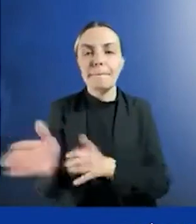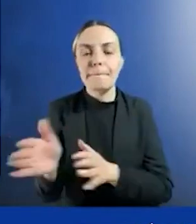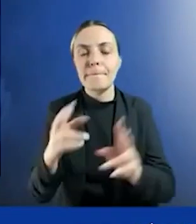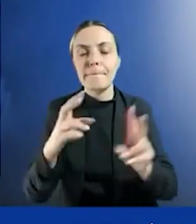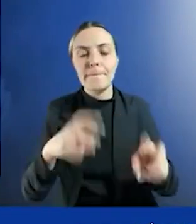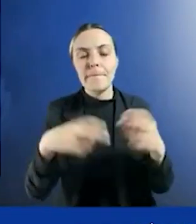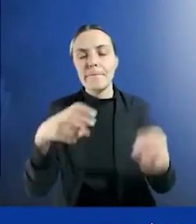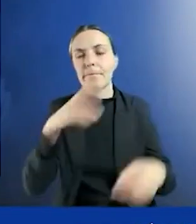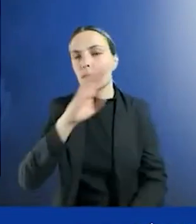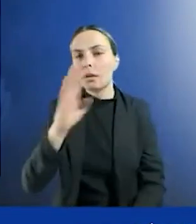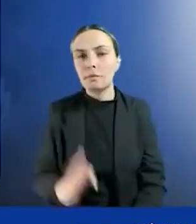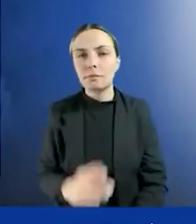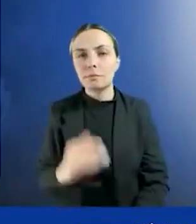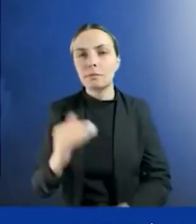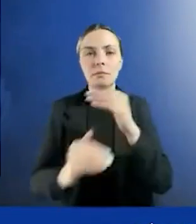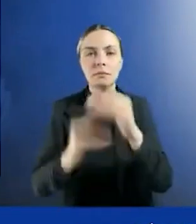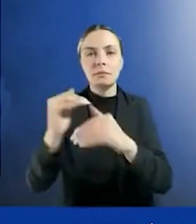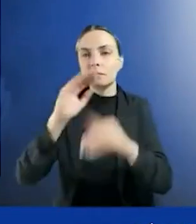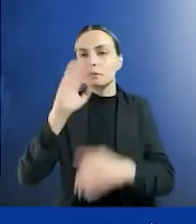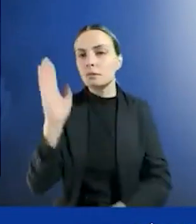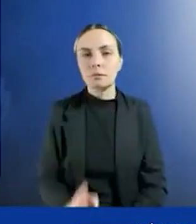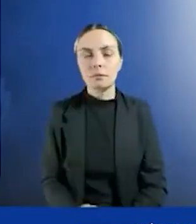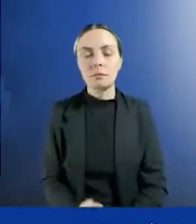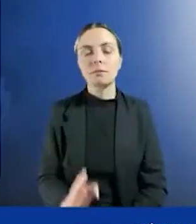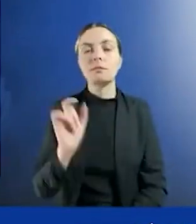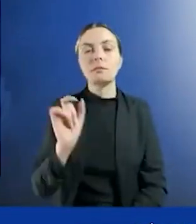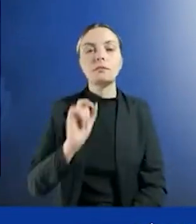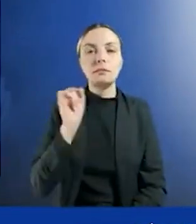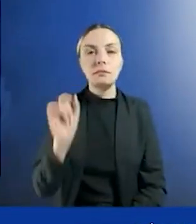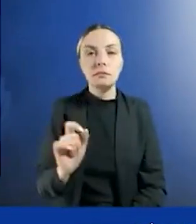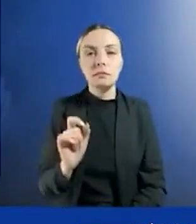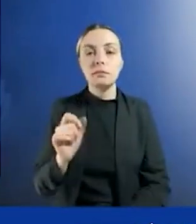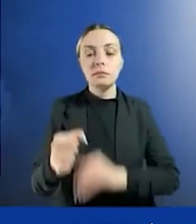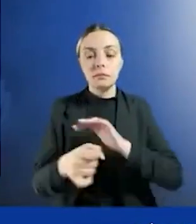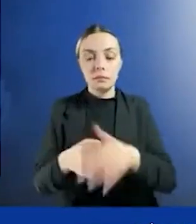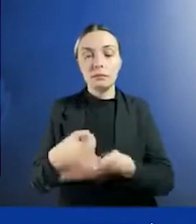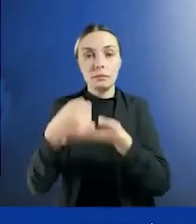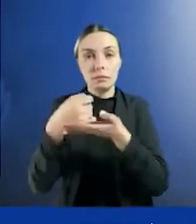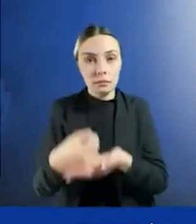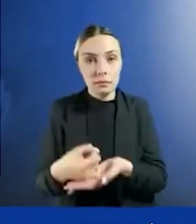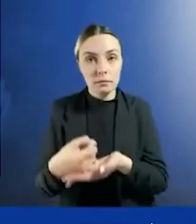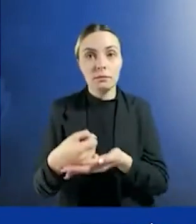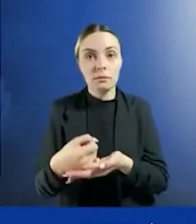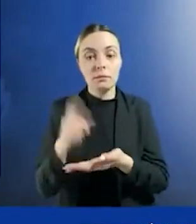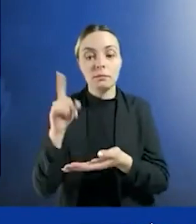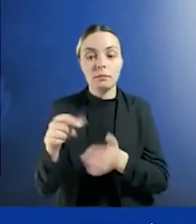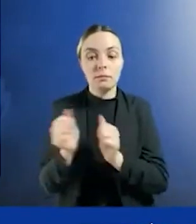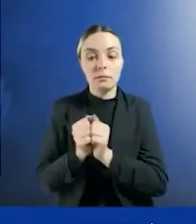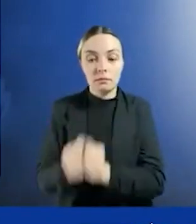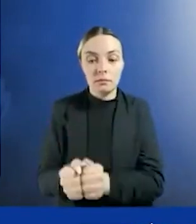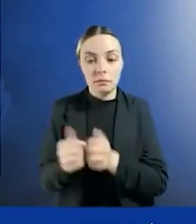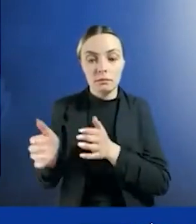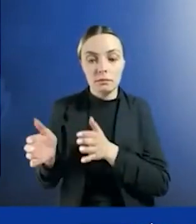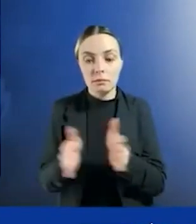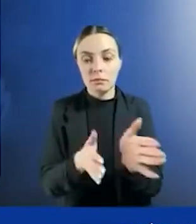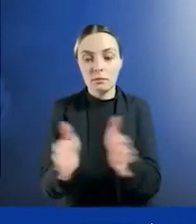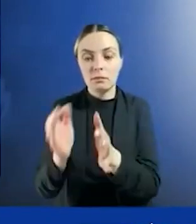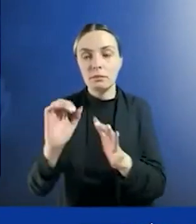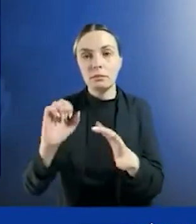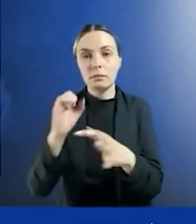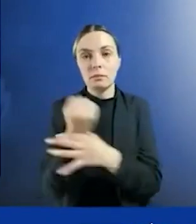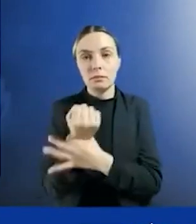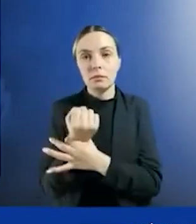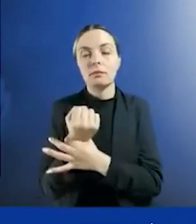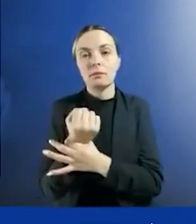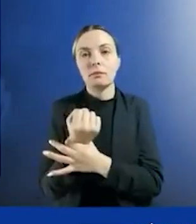desenvolvimento brasileiro, de que sustentabilidade ambiental caminha junto com a segurança alimentar mundial e que